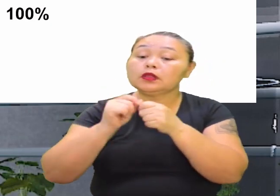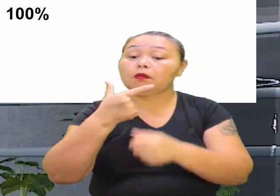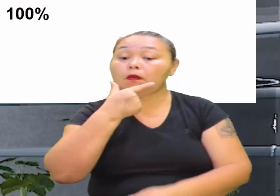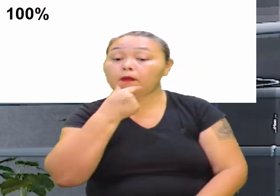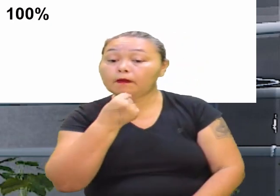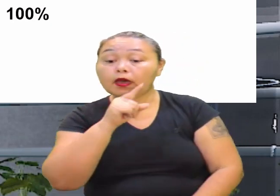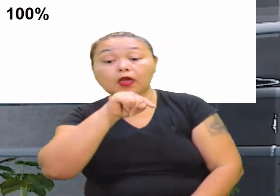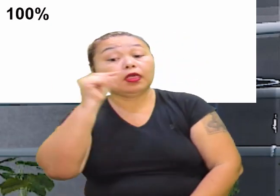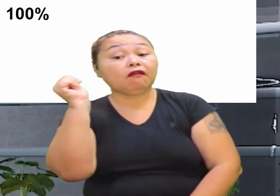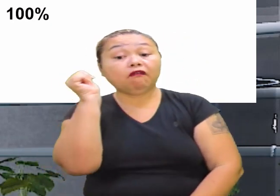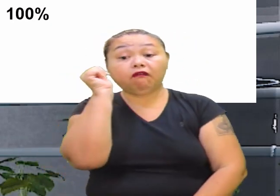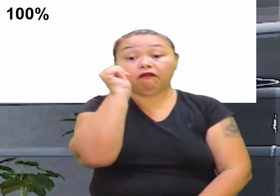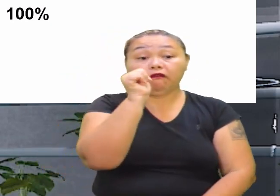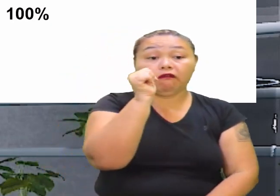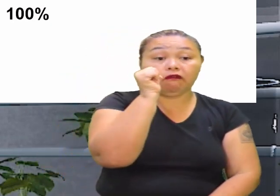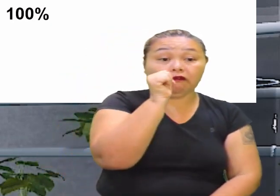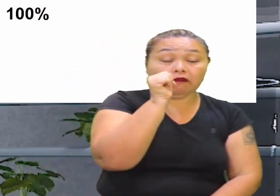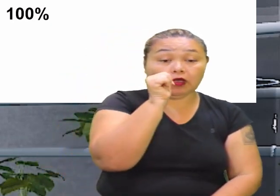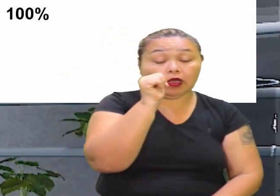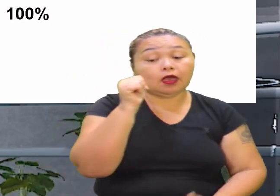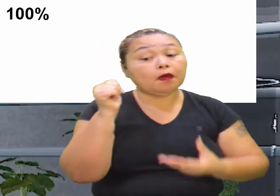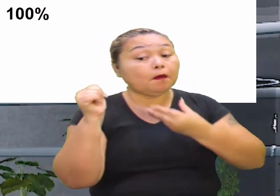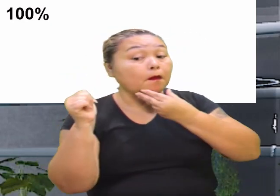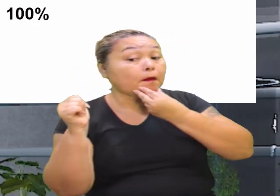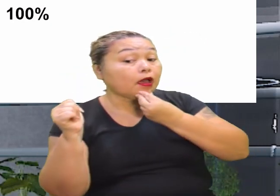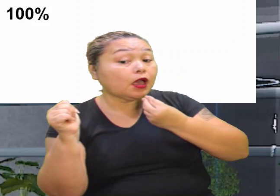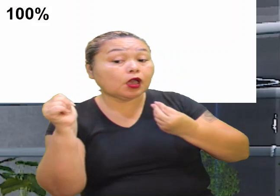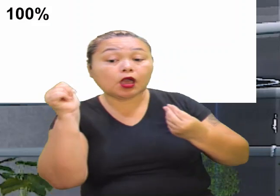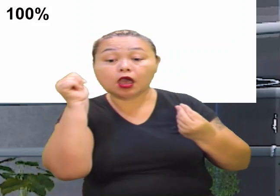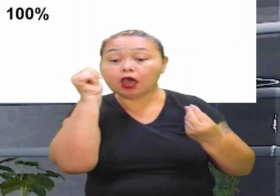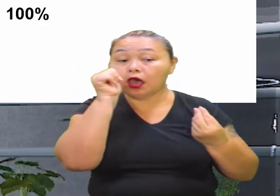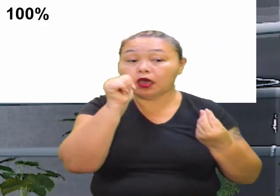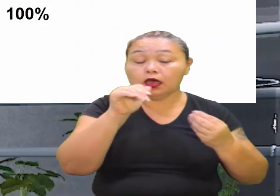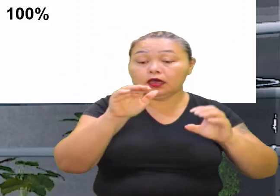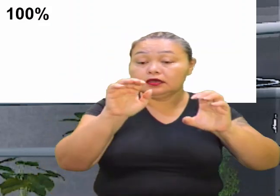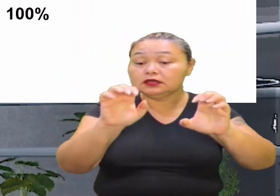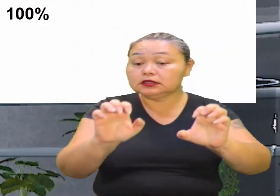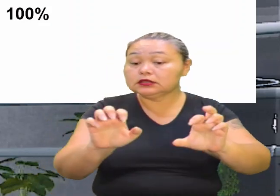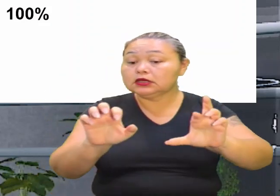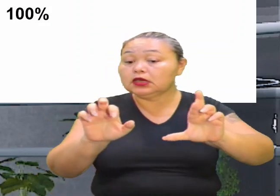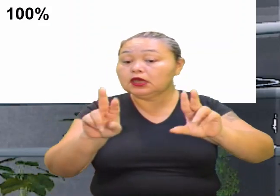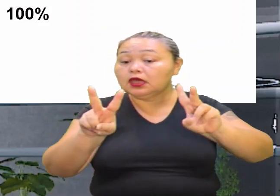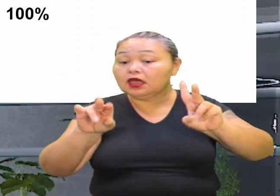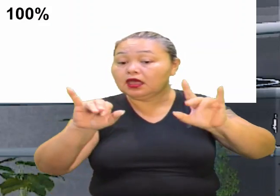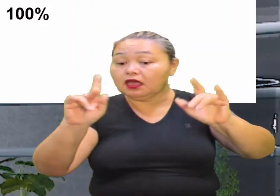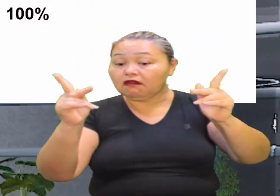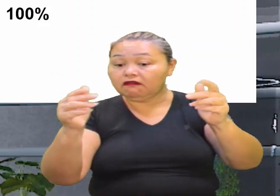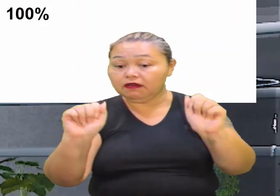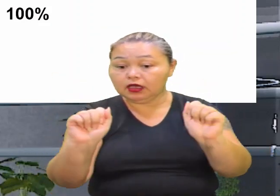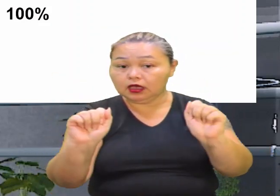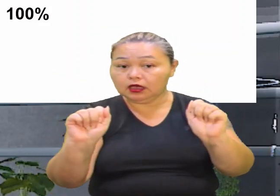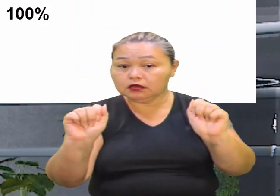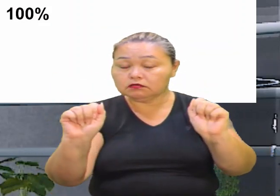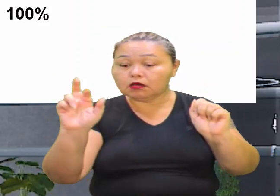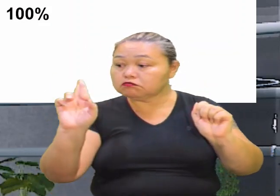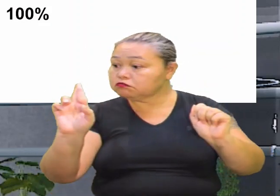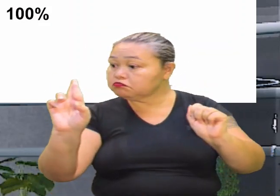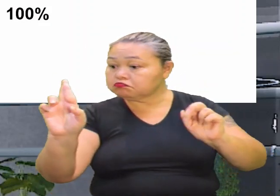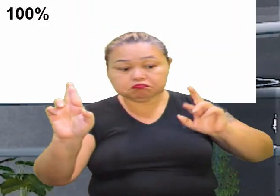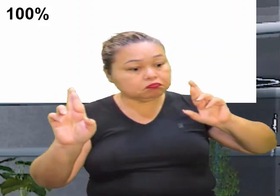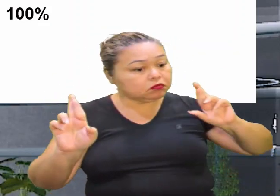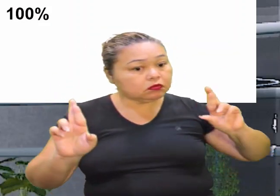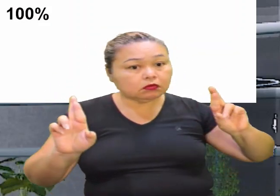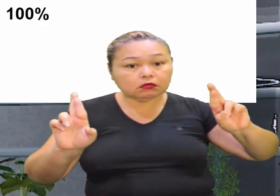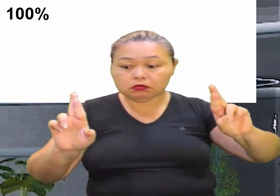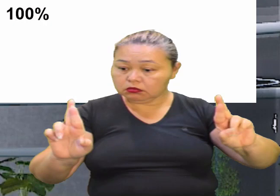temos fêmea, um pé. Essa ervilha, ela está representando,